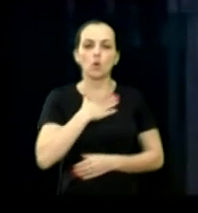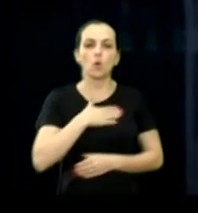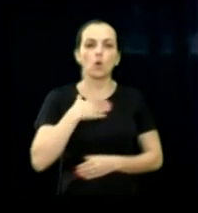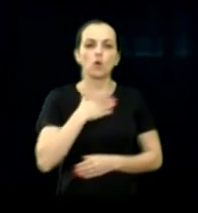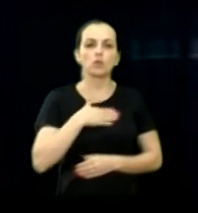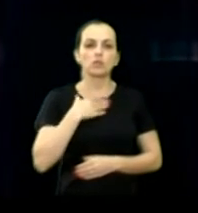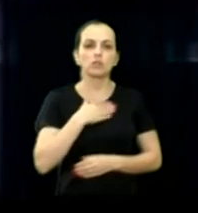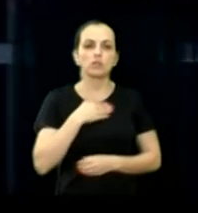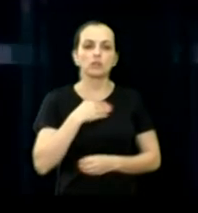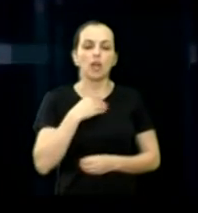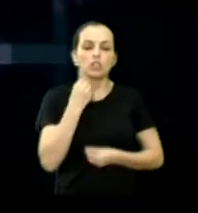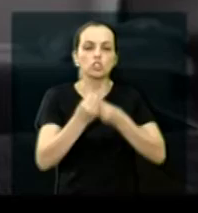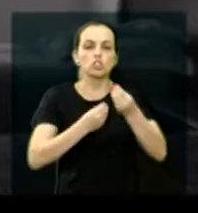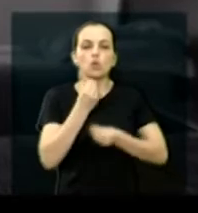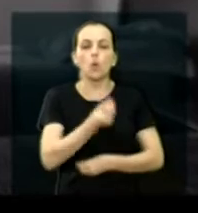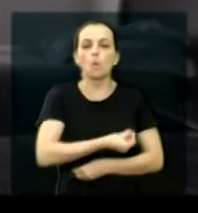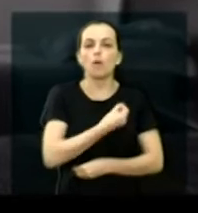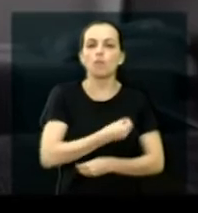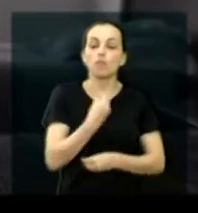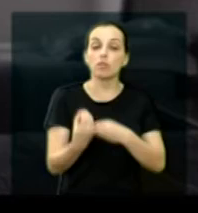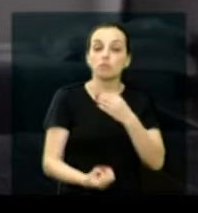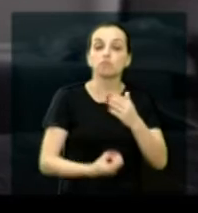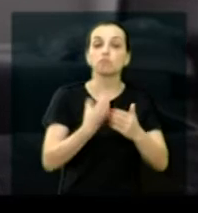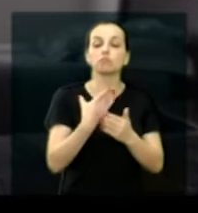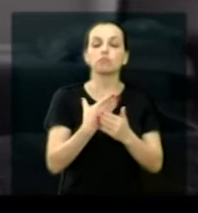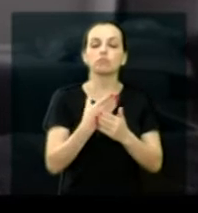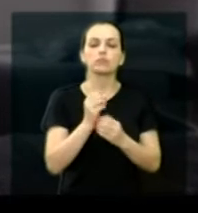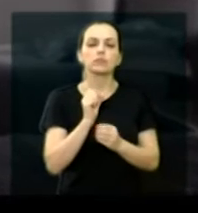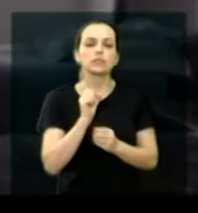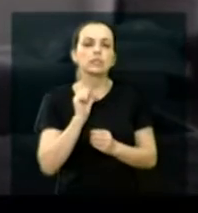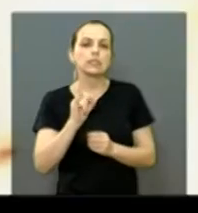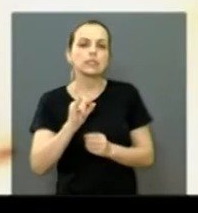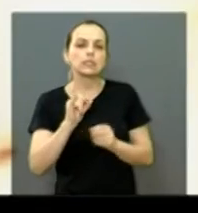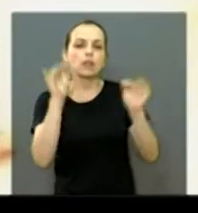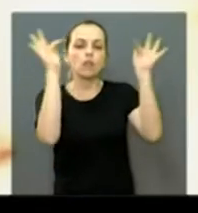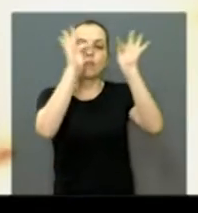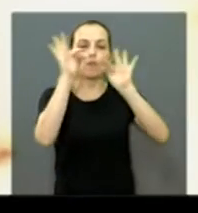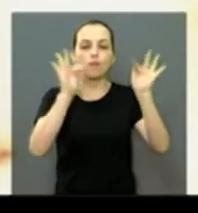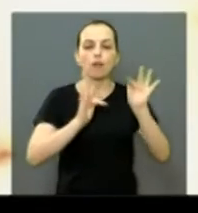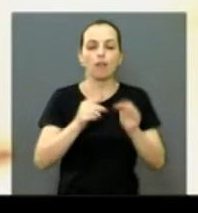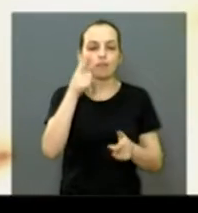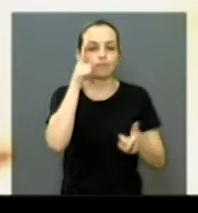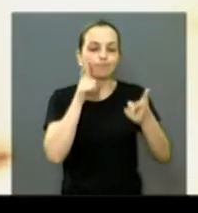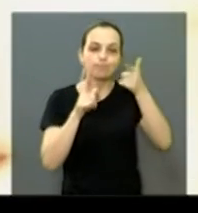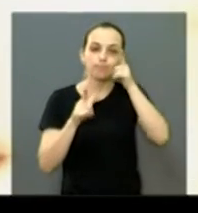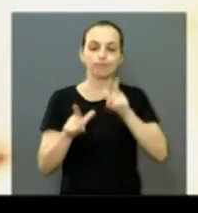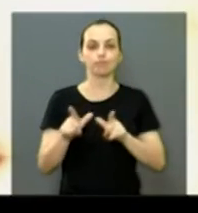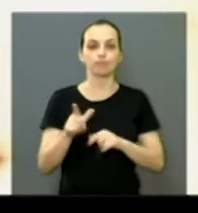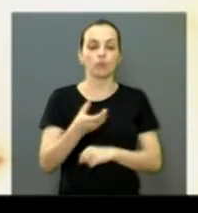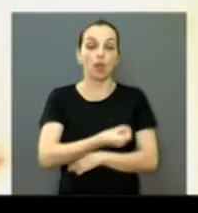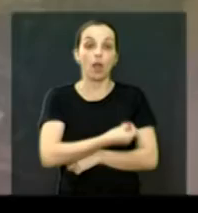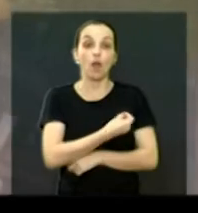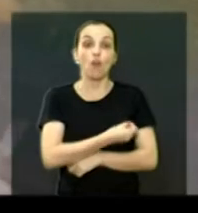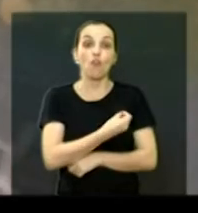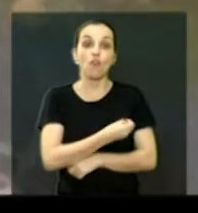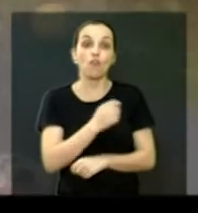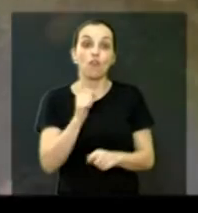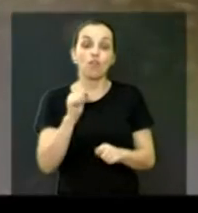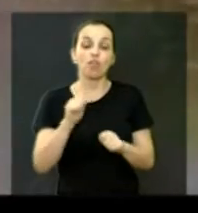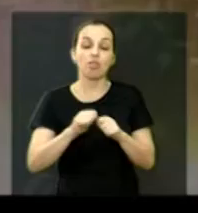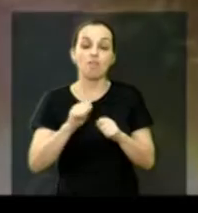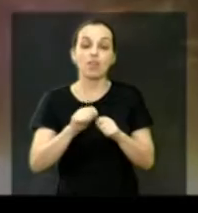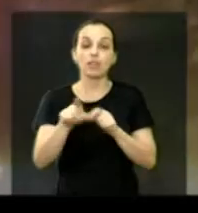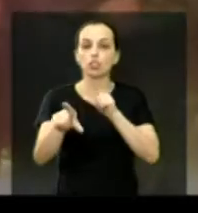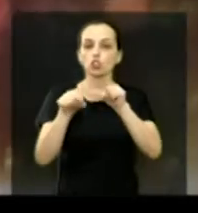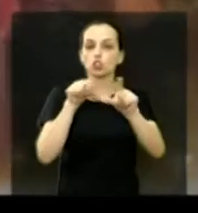planejo será que vai ficar feliz com o que conquistou a vida é feita de escolhas e elas